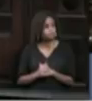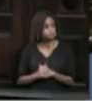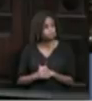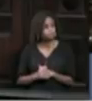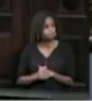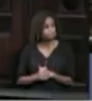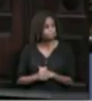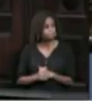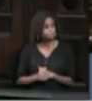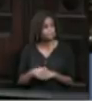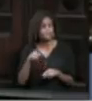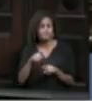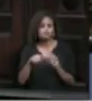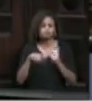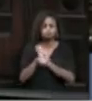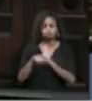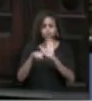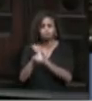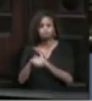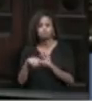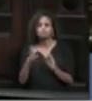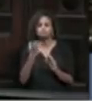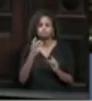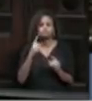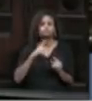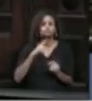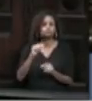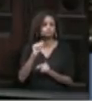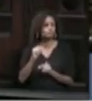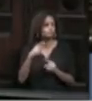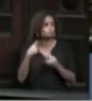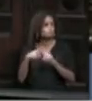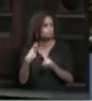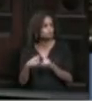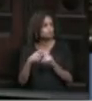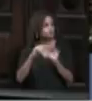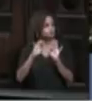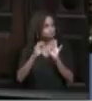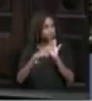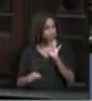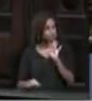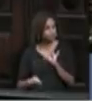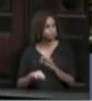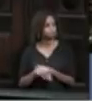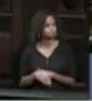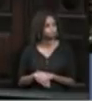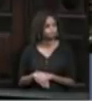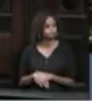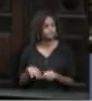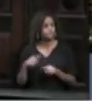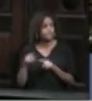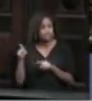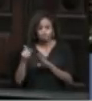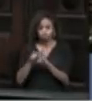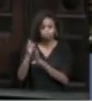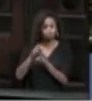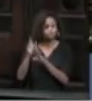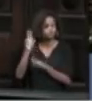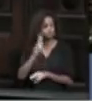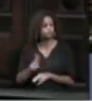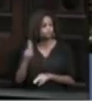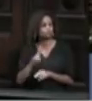indica, por que que indica, o que o Tribunal de Contas fez, o que a parte técnica do Tribunal de Contas indicou e o que os conselheiros fizeram, a